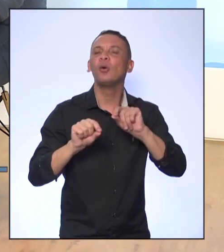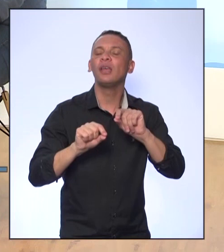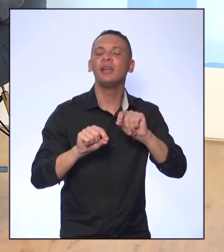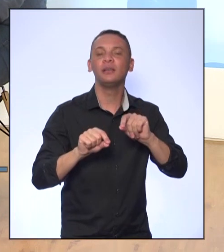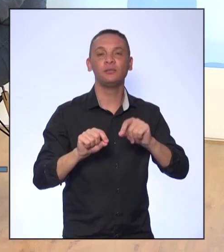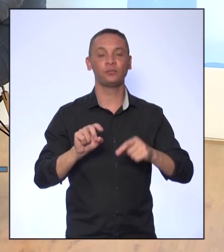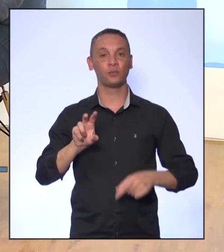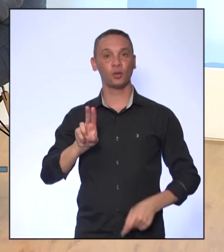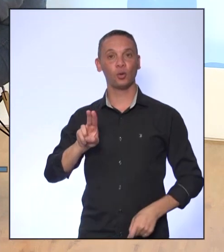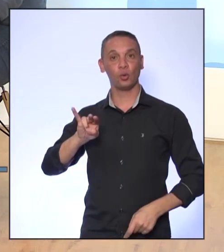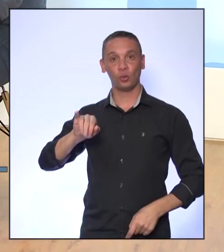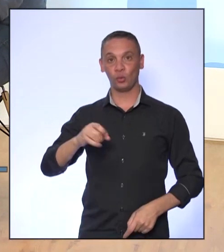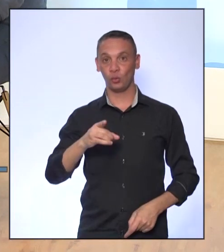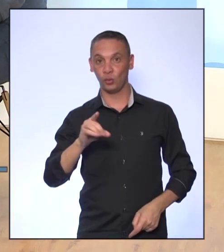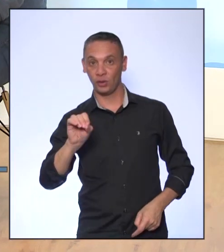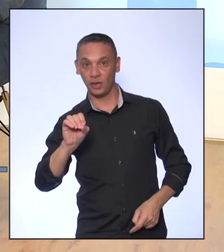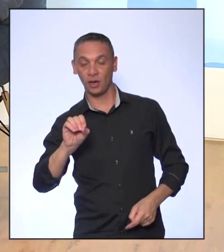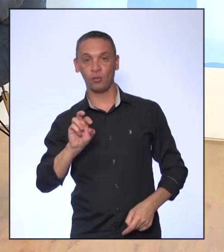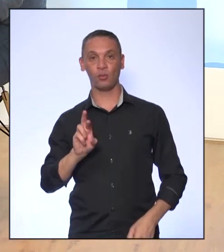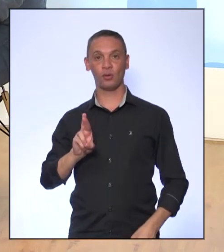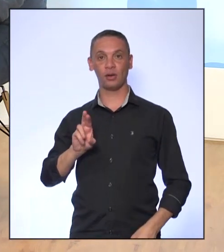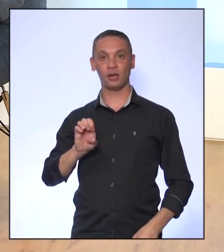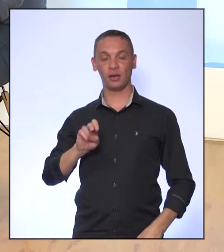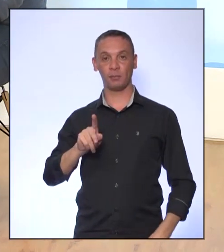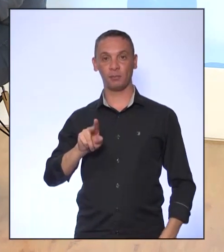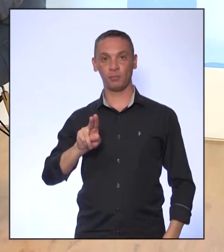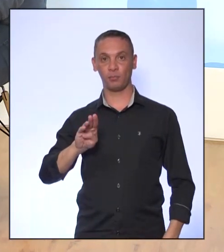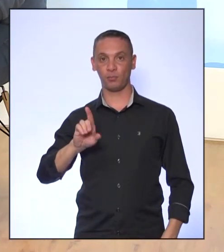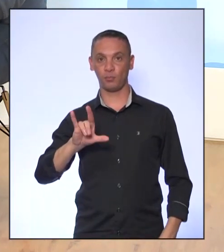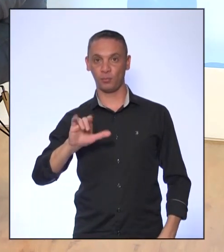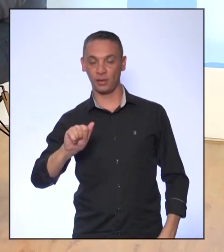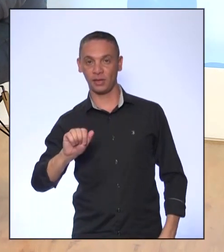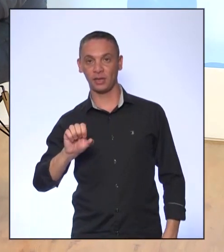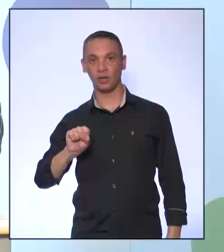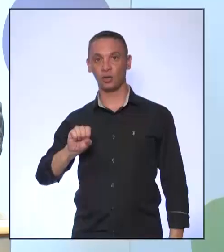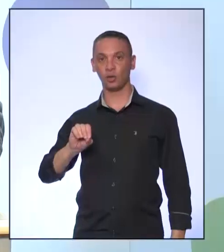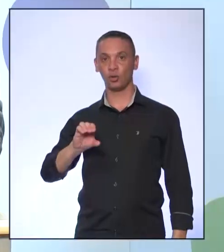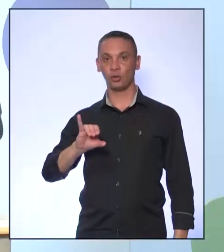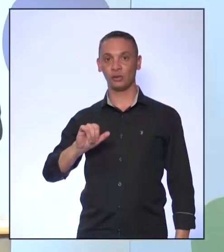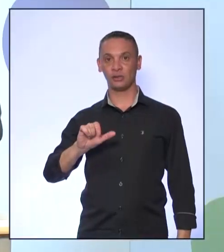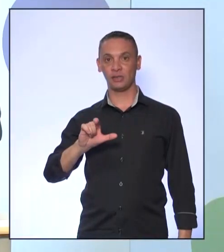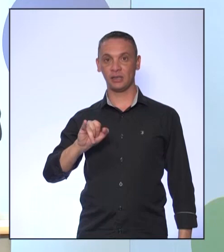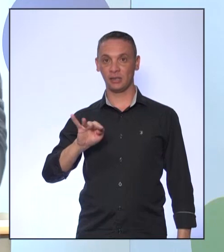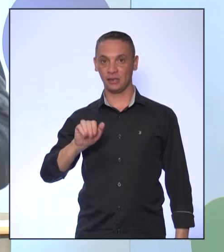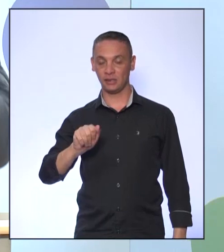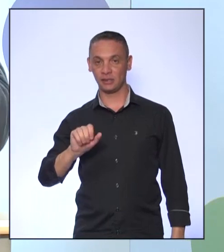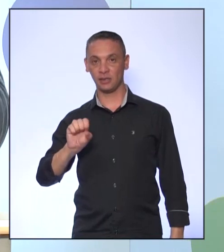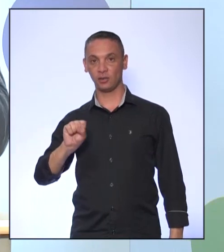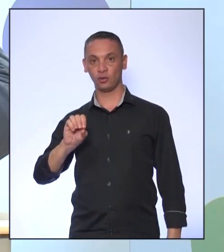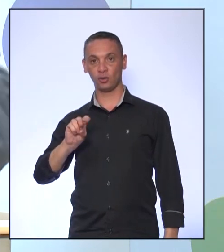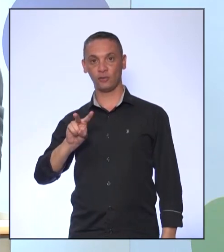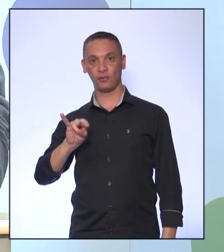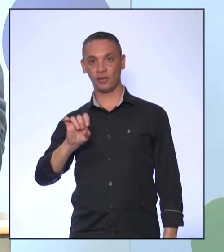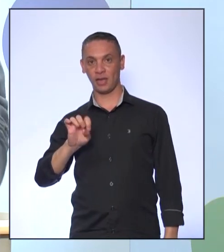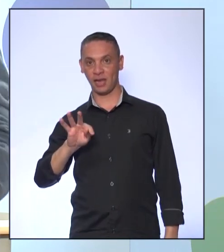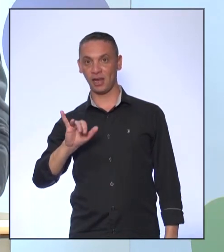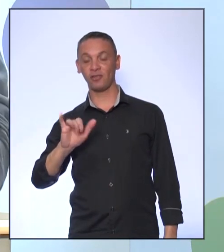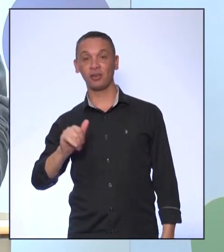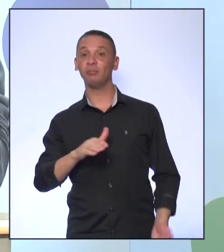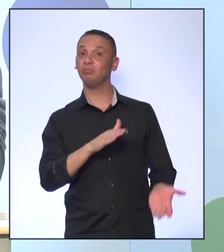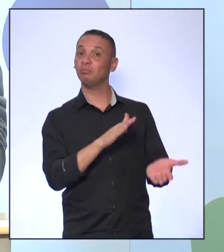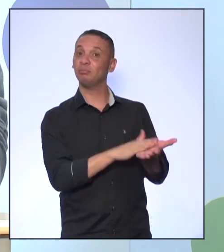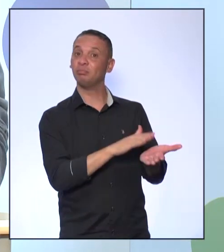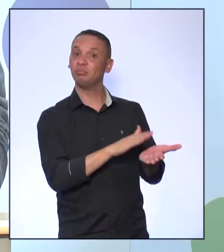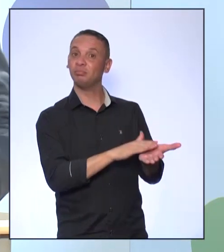significa União das Repúblicas Socialistas Soviéticas. E aí, professor? Interessante. Parabéns, Vitor. Até se antecipou aí